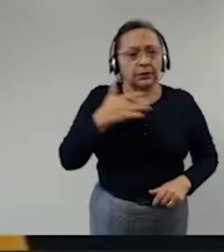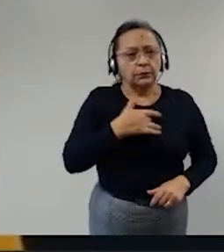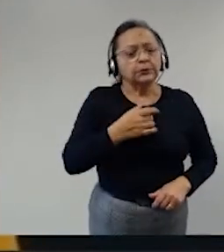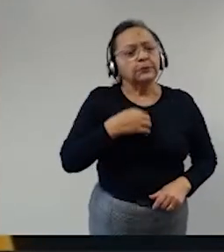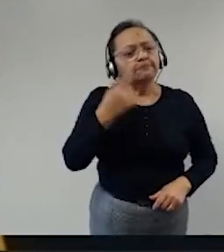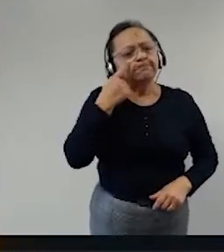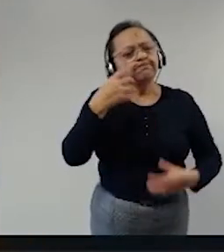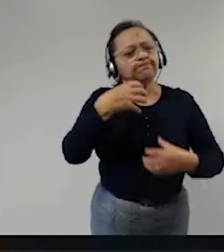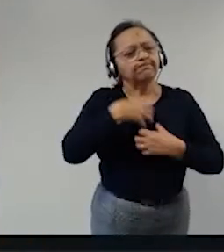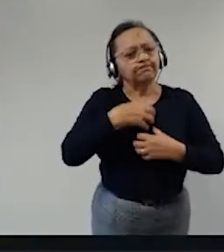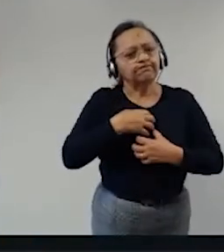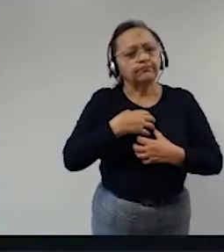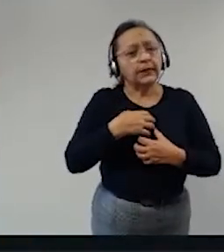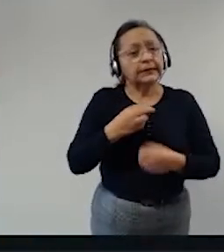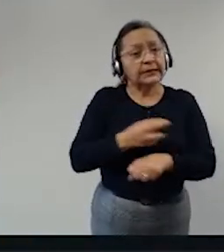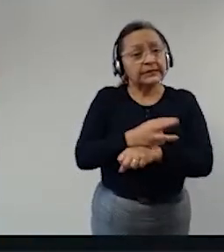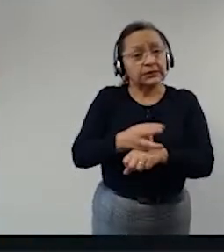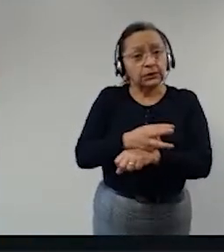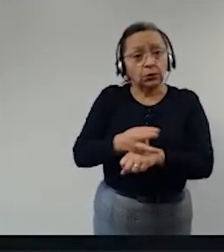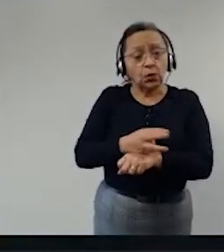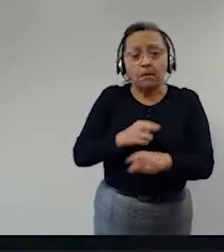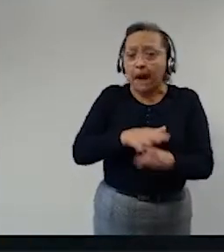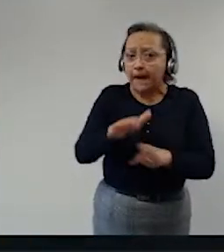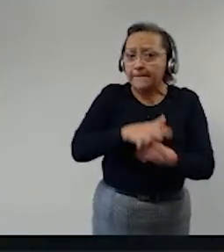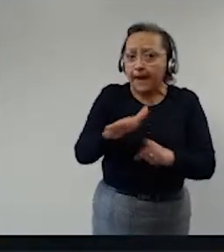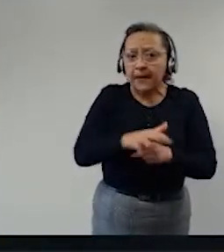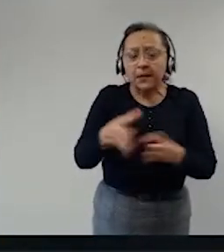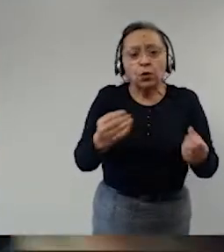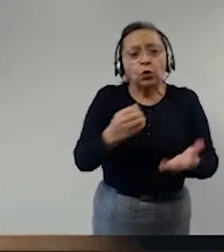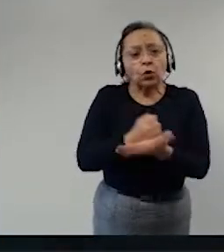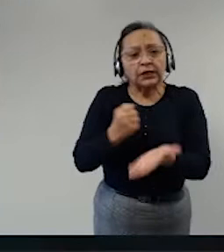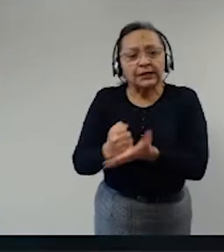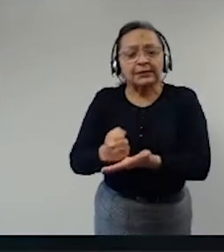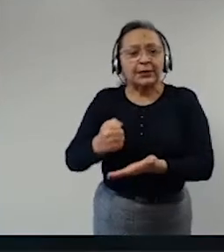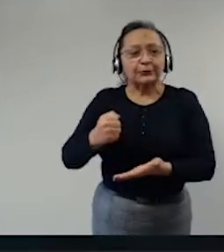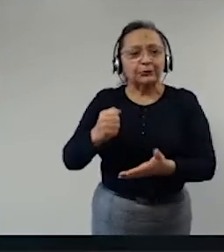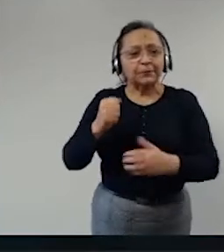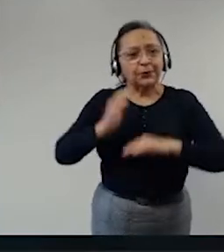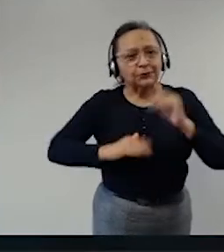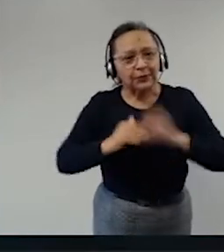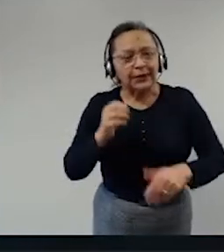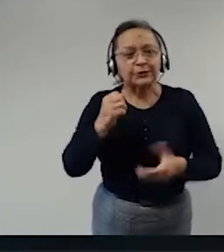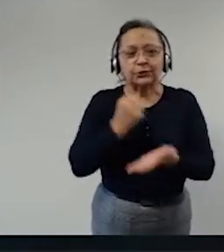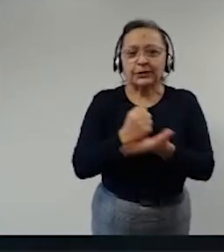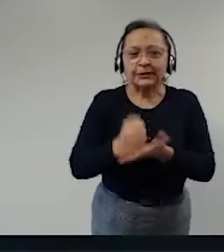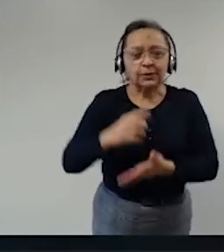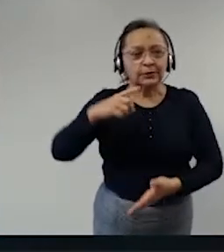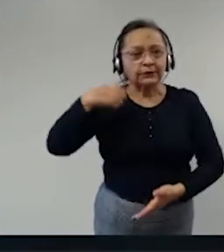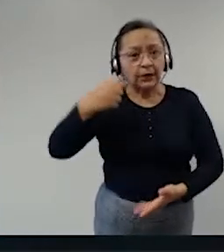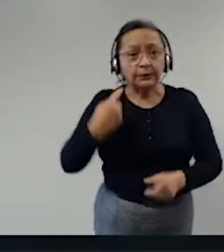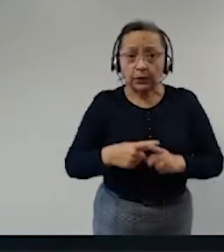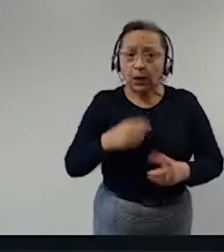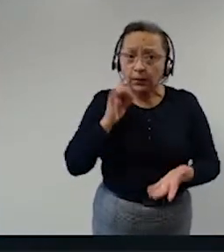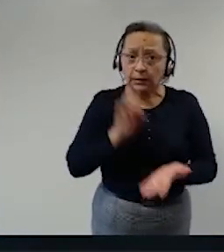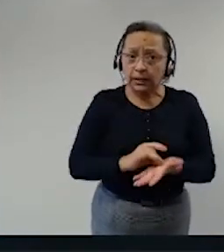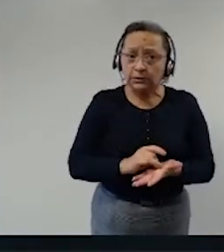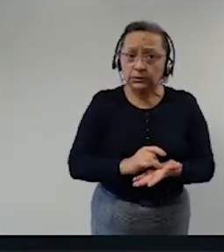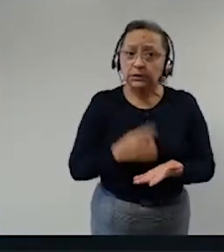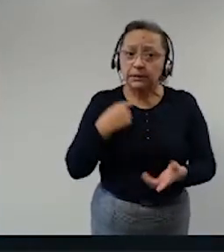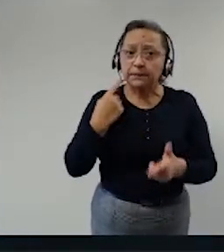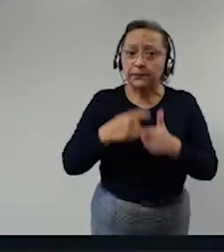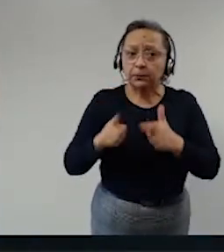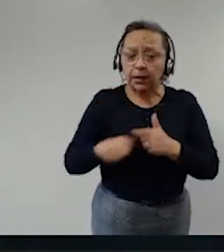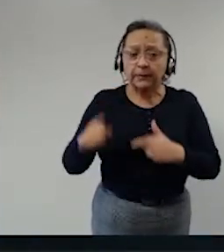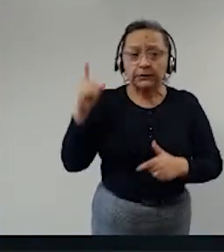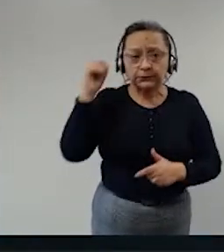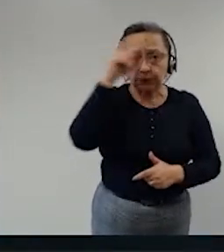por contratação de advogados, de pessoas especializadas nisso, porque, infelizmente, isso é uma realidade. A crise, ela faz com que muitas